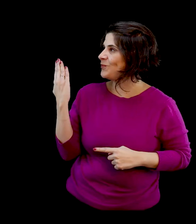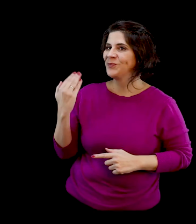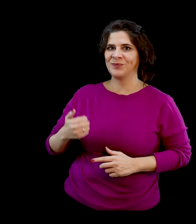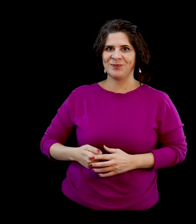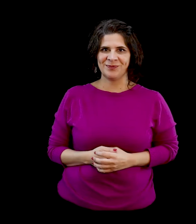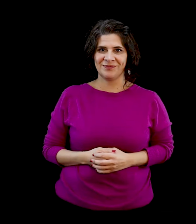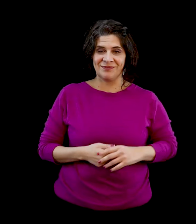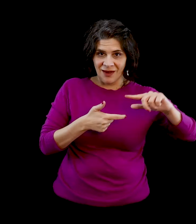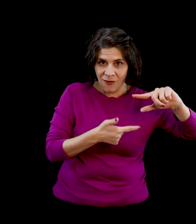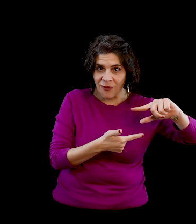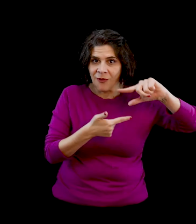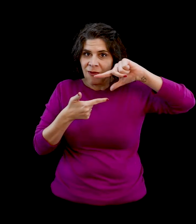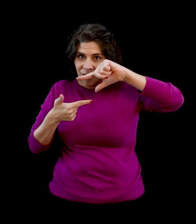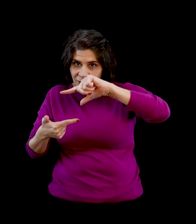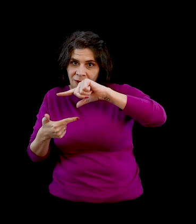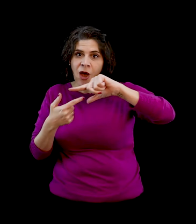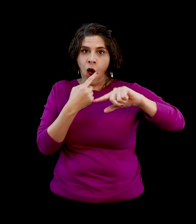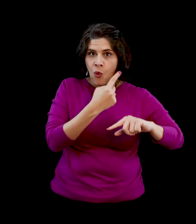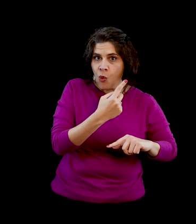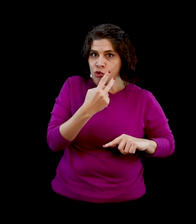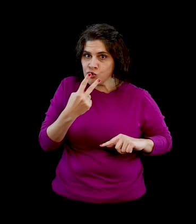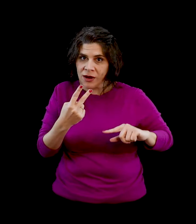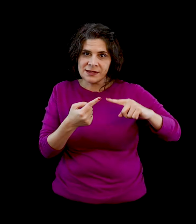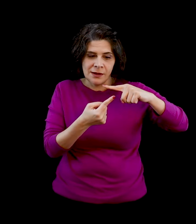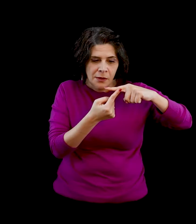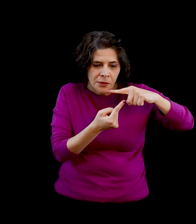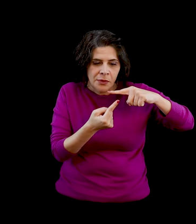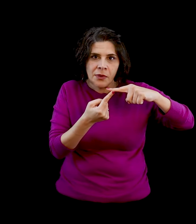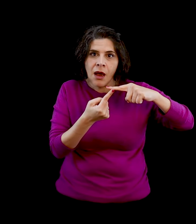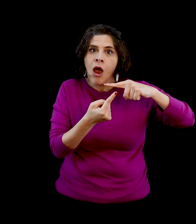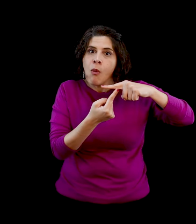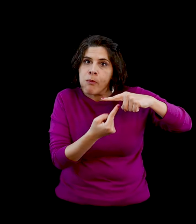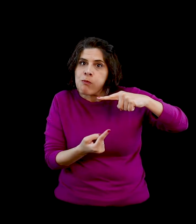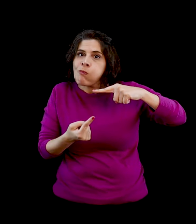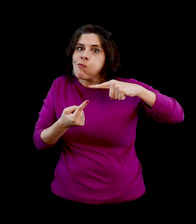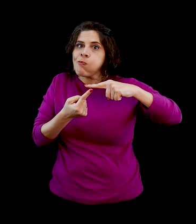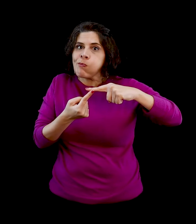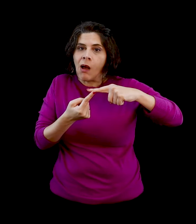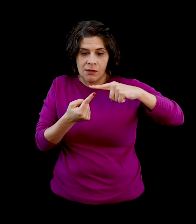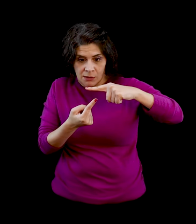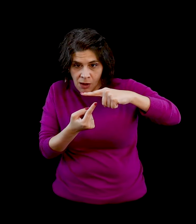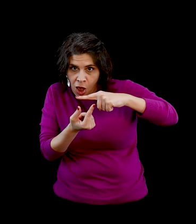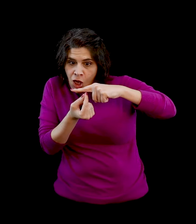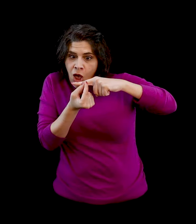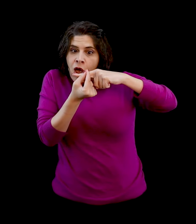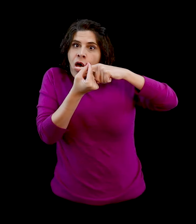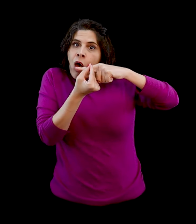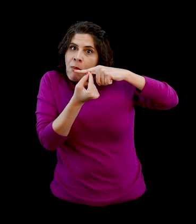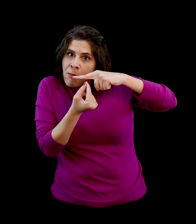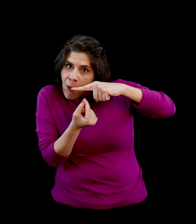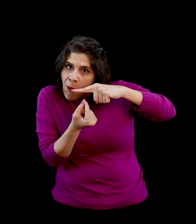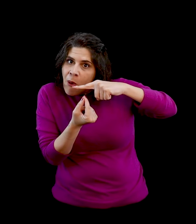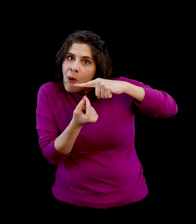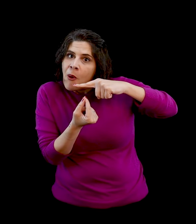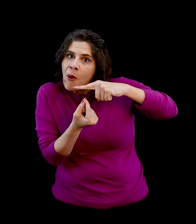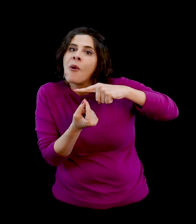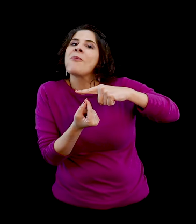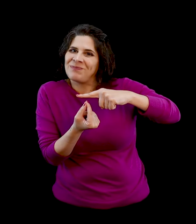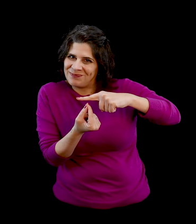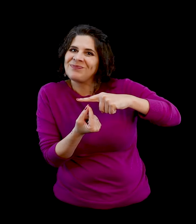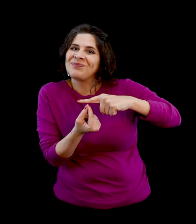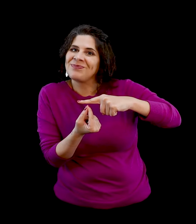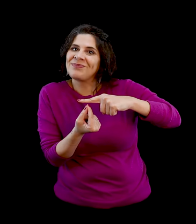aqui. No terceiro quadro eu preciso continuar a sequência. Então essa mesma gota ela já está mais para baixo. E